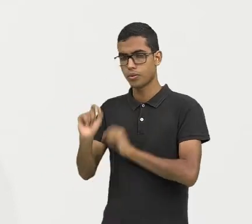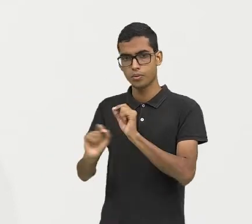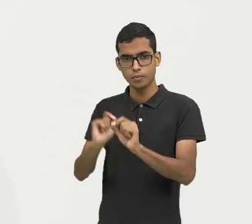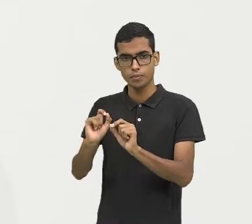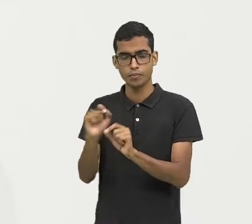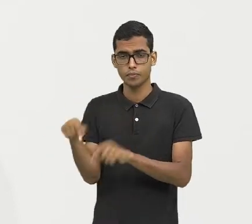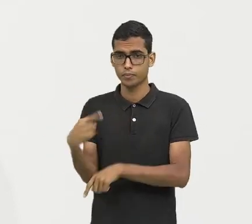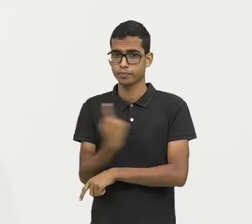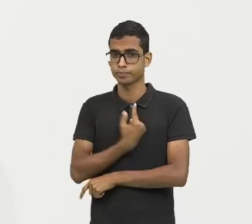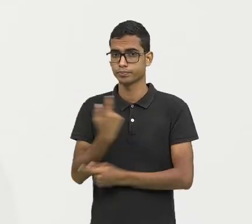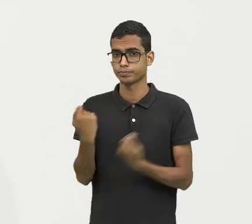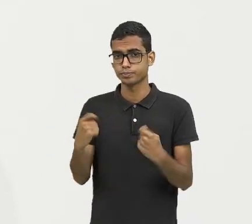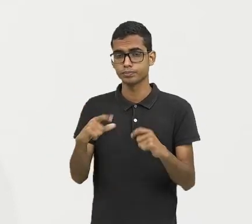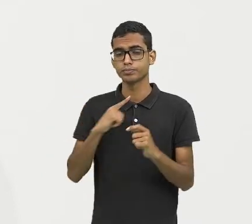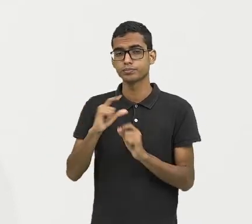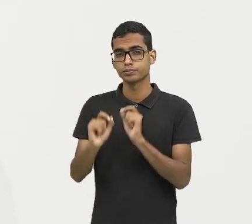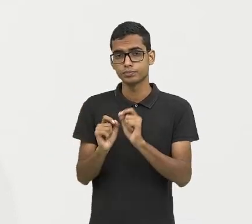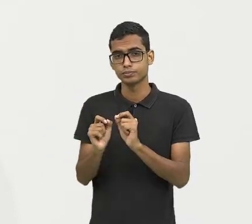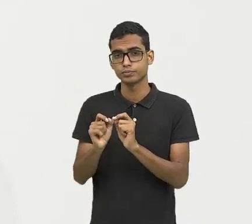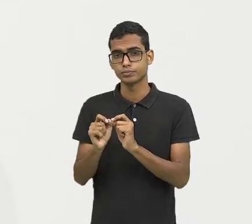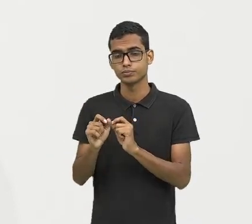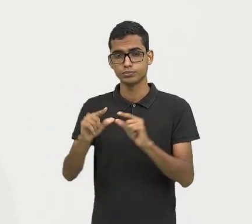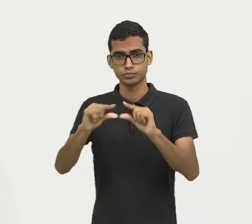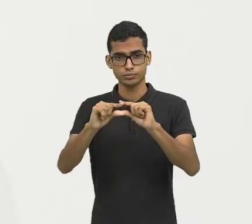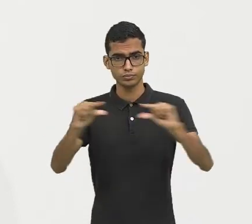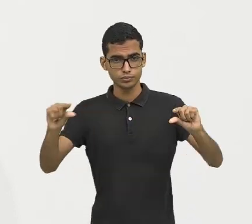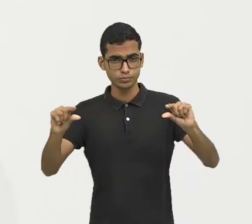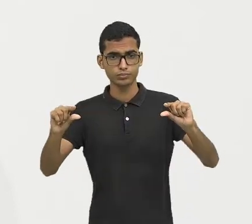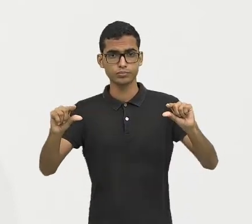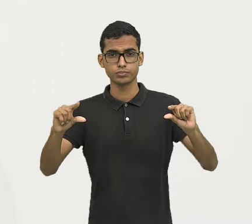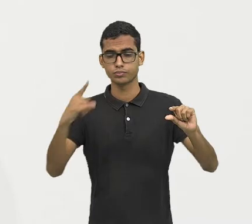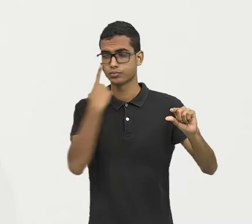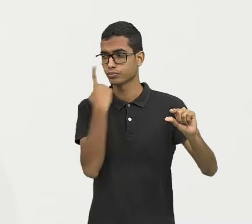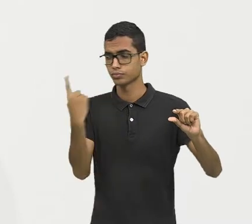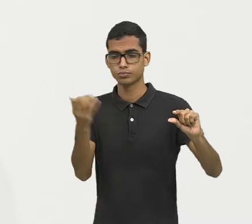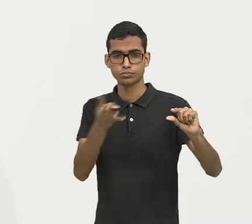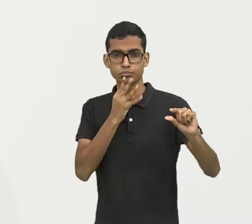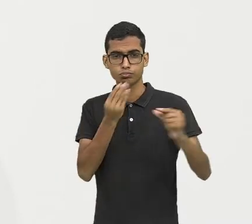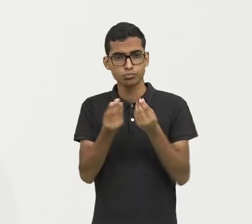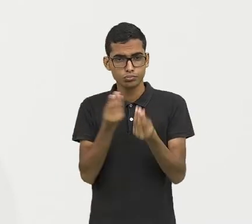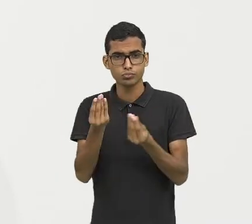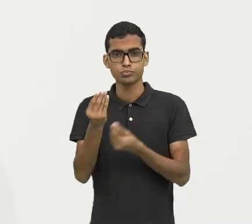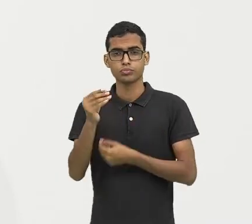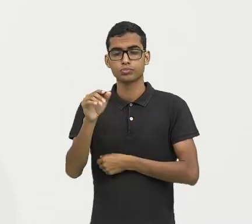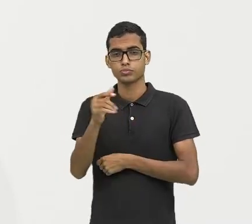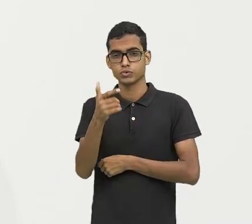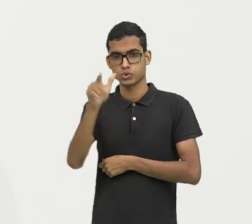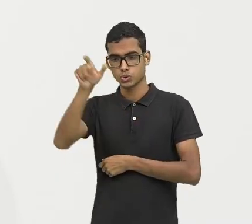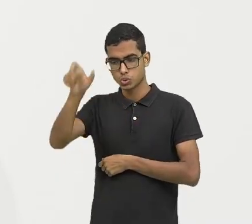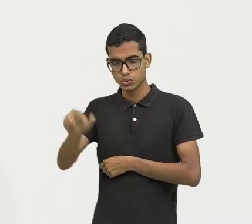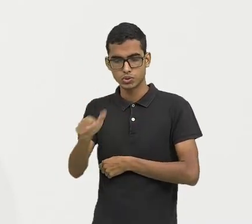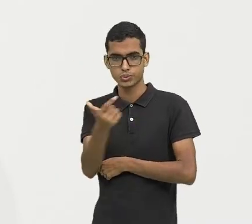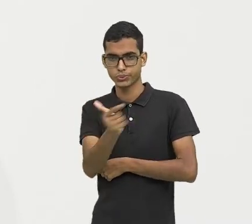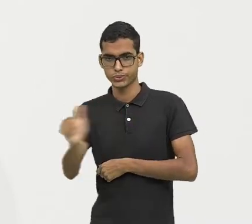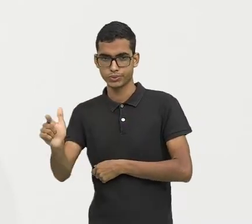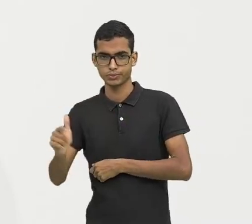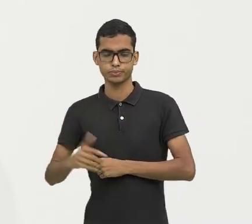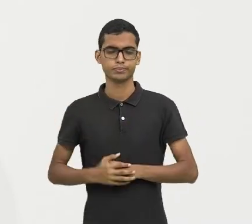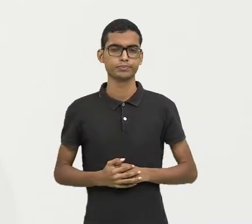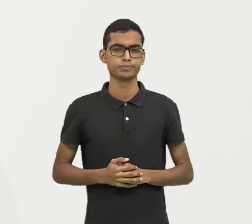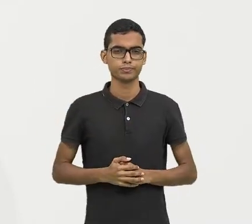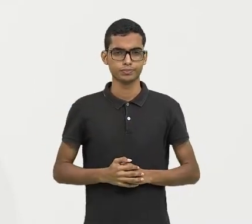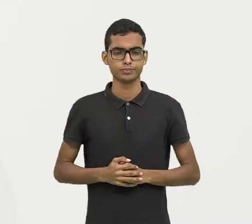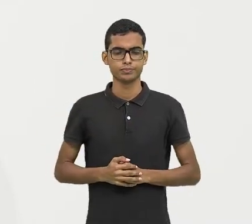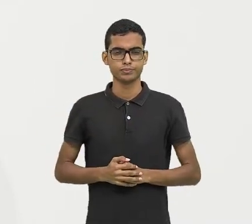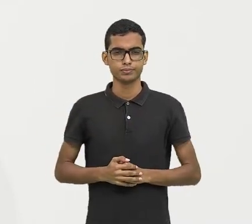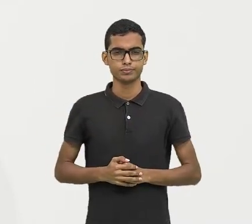nós vamos ter aqui uma oração que nós vamos chamar de sem sujeito, tá bom? Então,